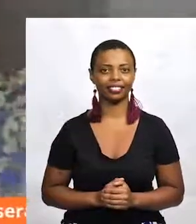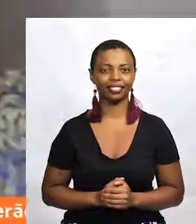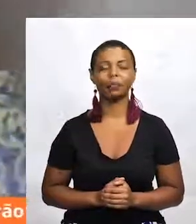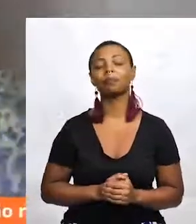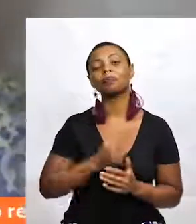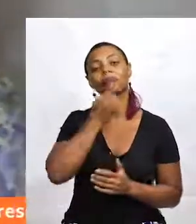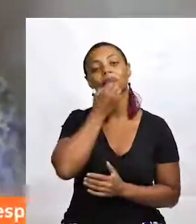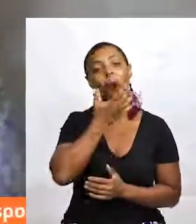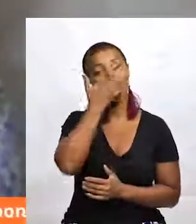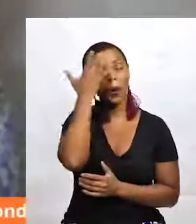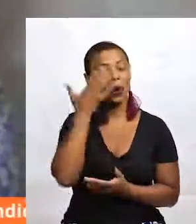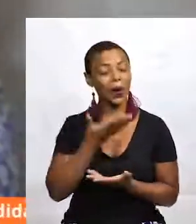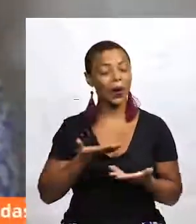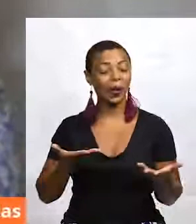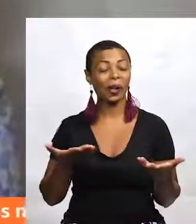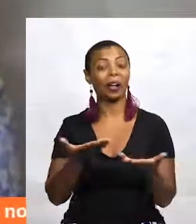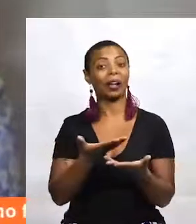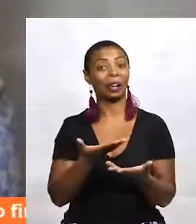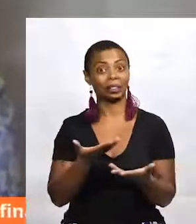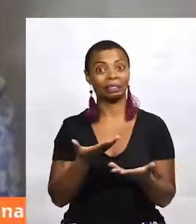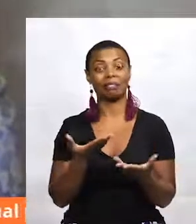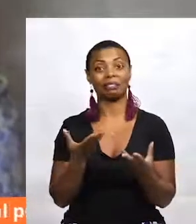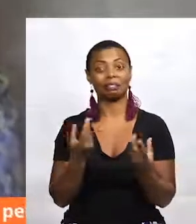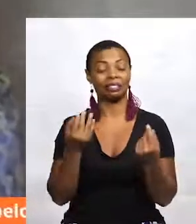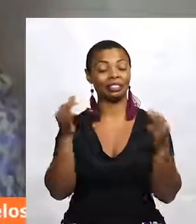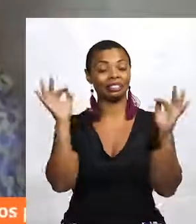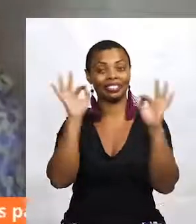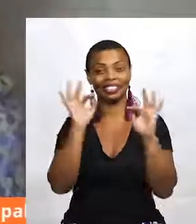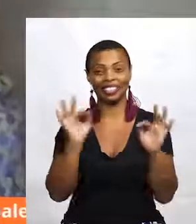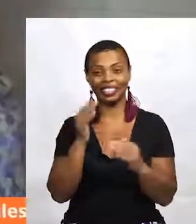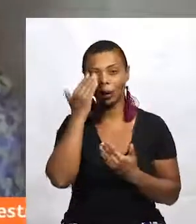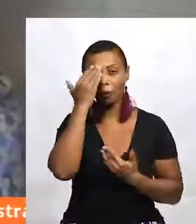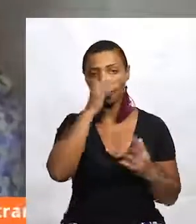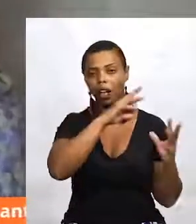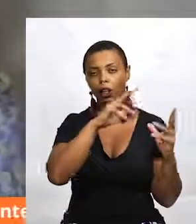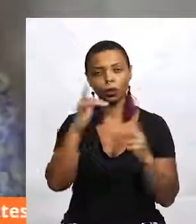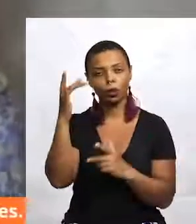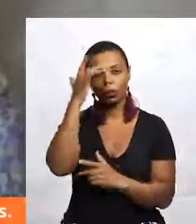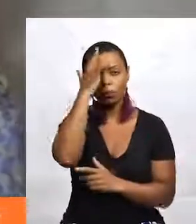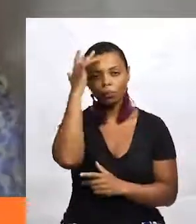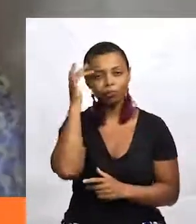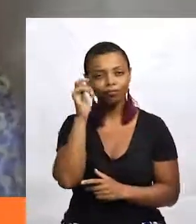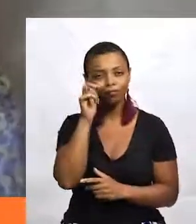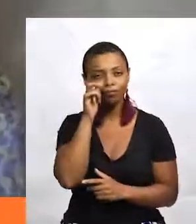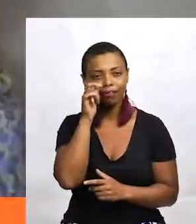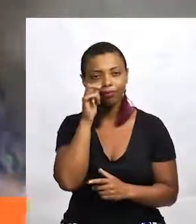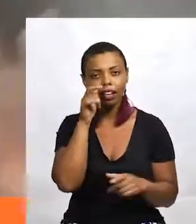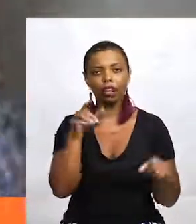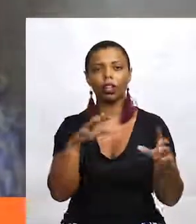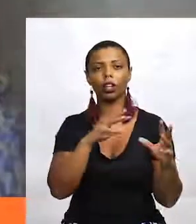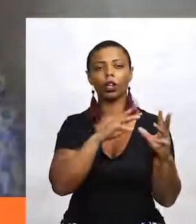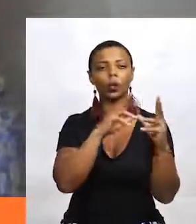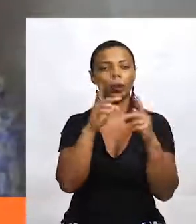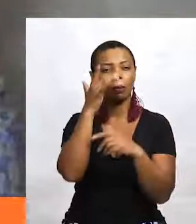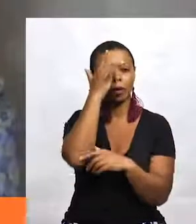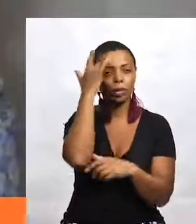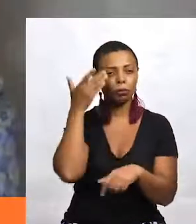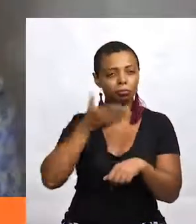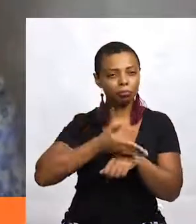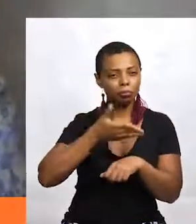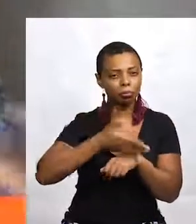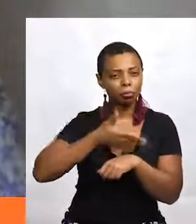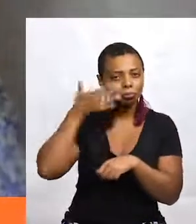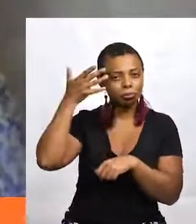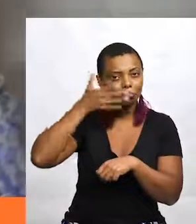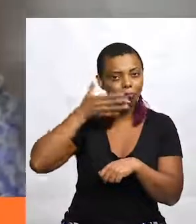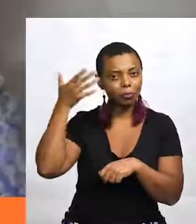Bom, gente. Então, eu aqui, muito feliz. Obrigada a todos vocês que estão aqui. Obrigada a todos vocês que estão ouvindo e estão aprendendo aqui um